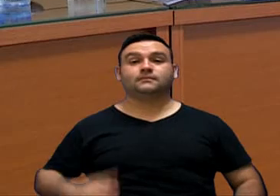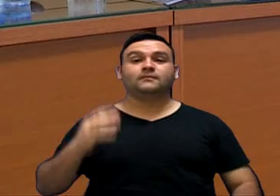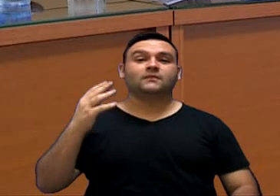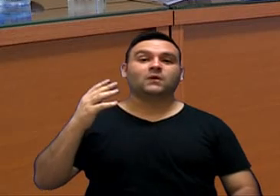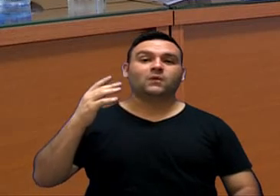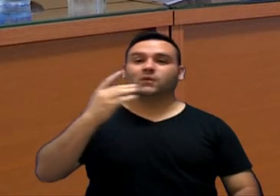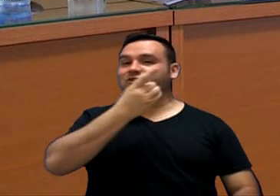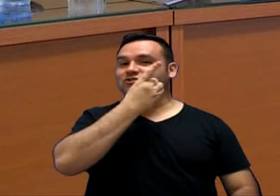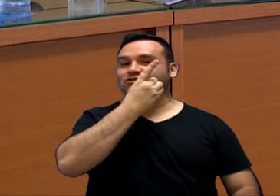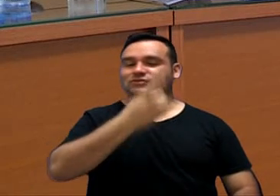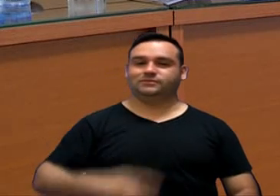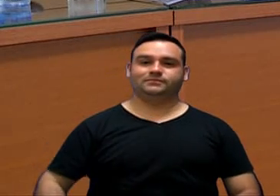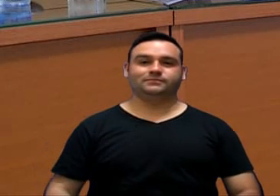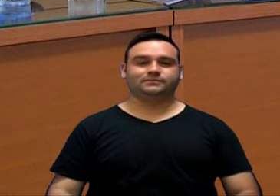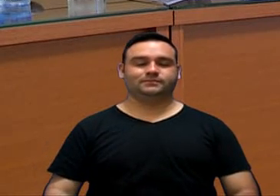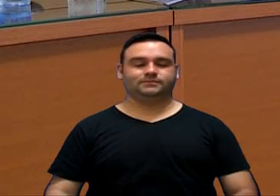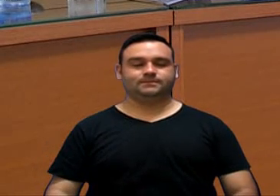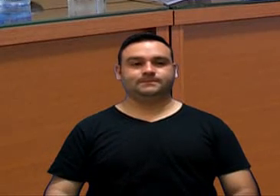Fernando Dini.